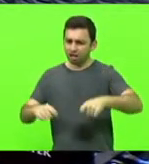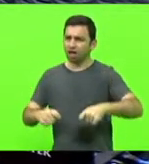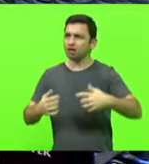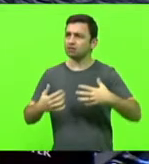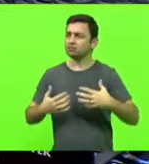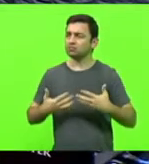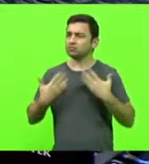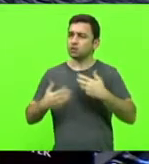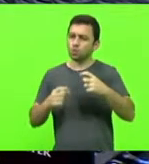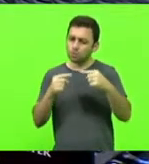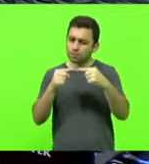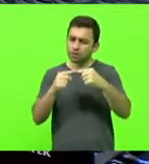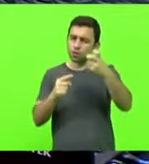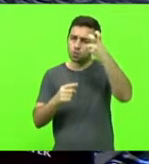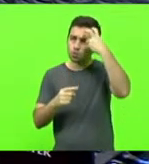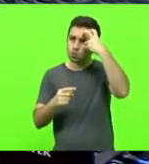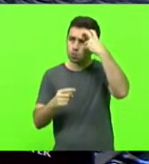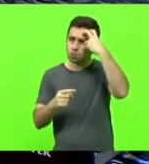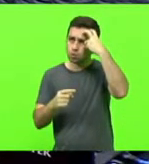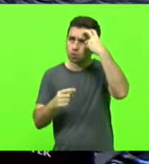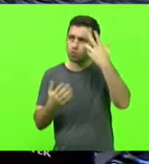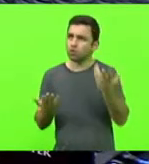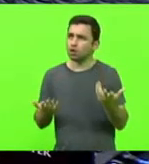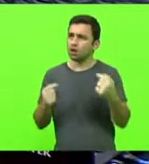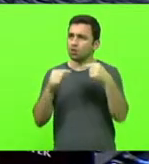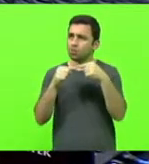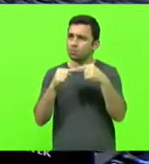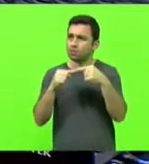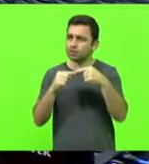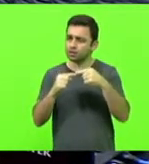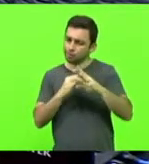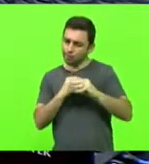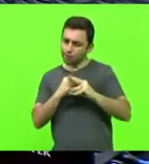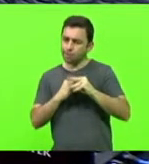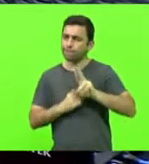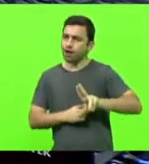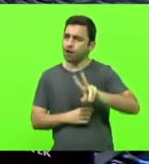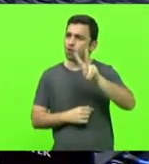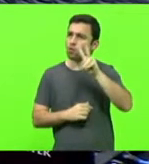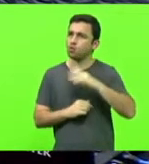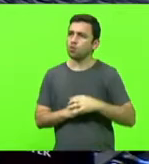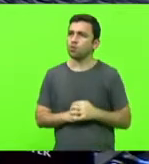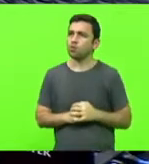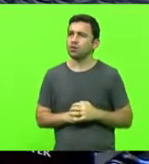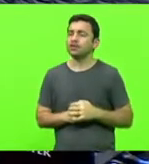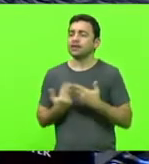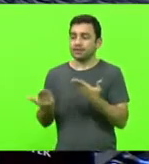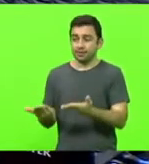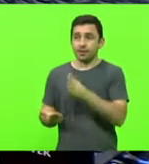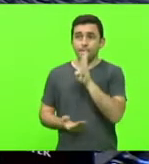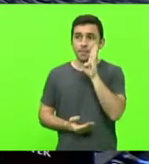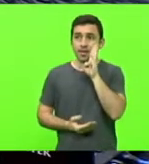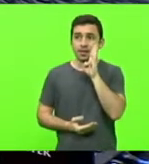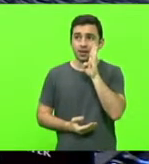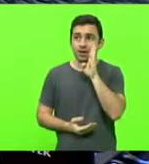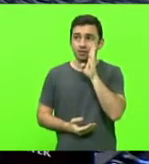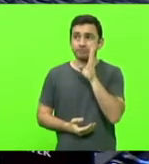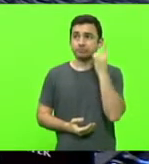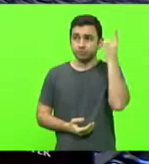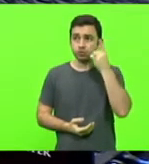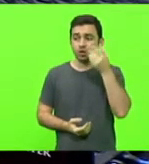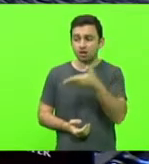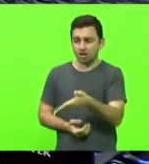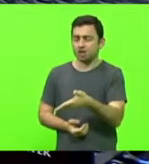nossa cultura, com a nossa agregação de valor. Então, o deputado Berlanda foi muito feliz nessa proposição.